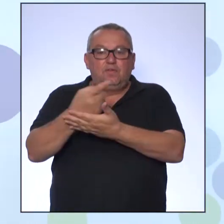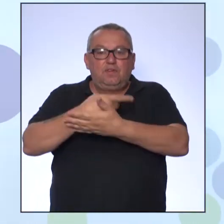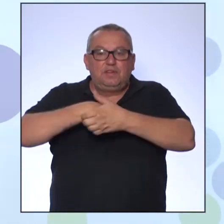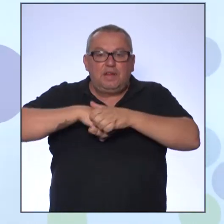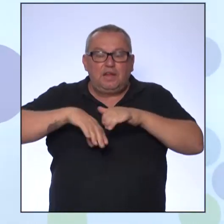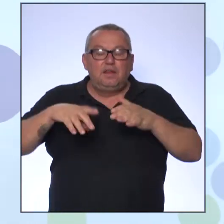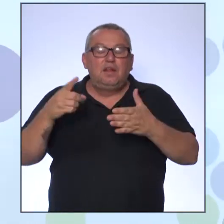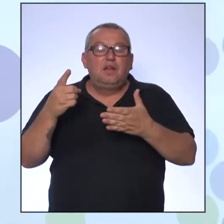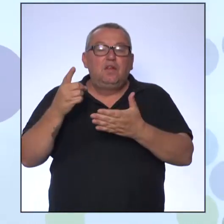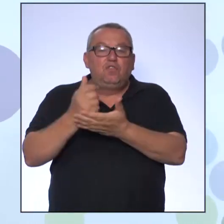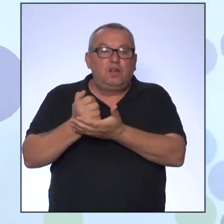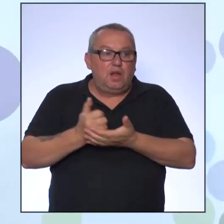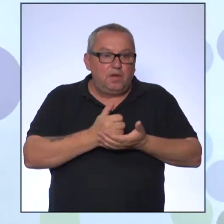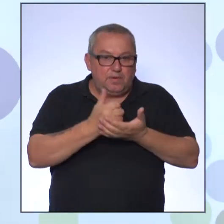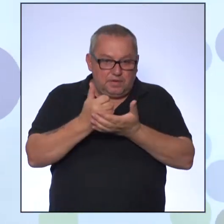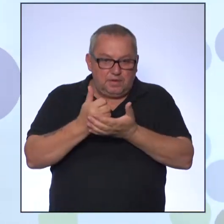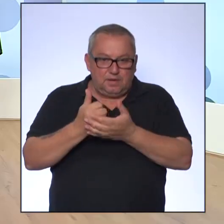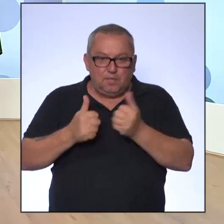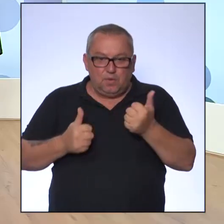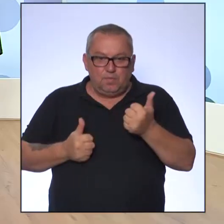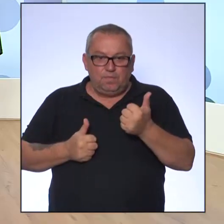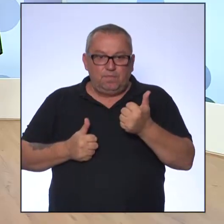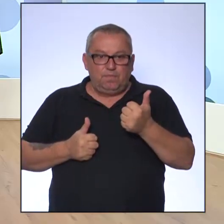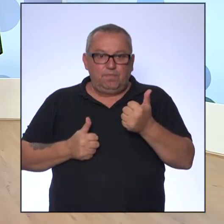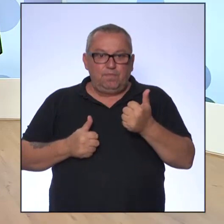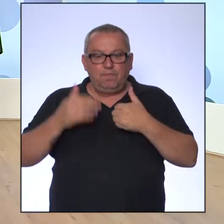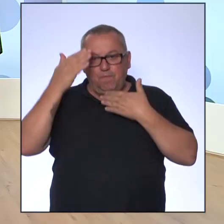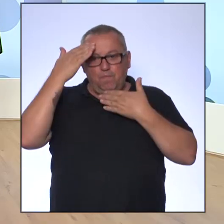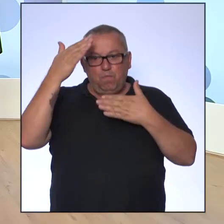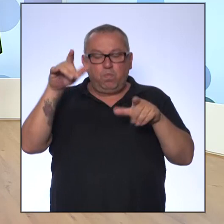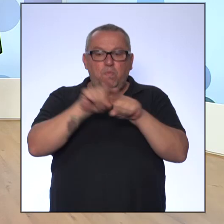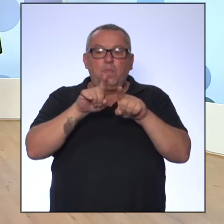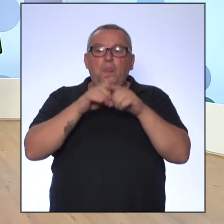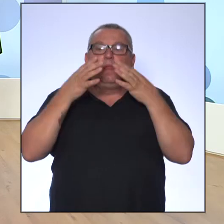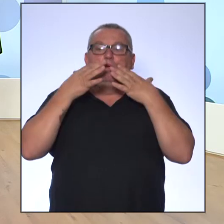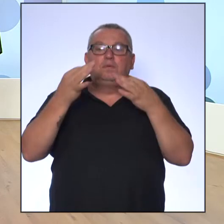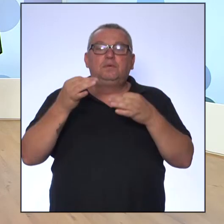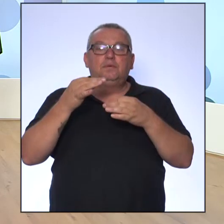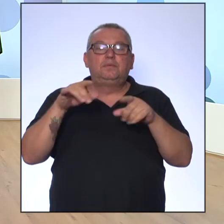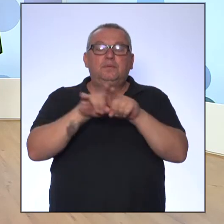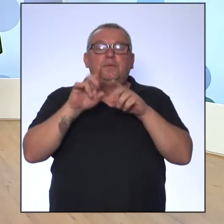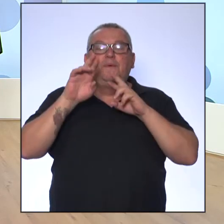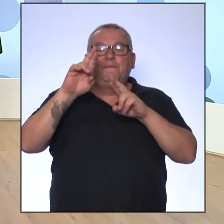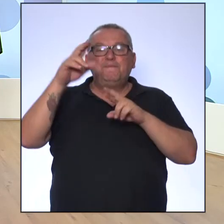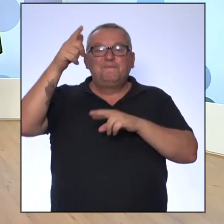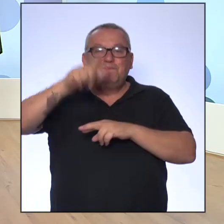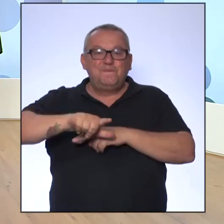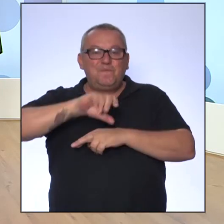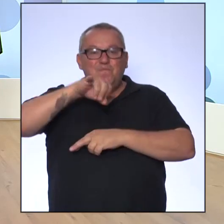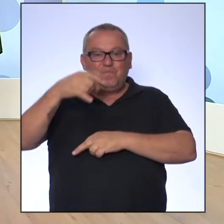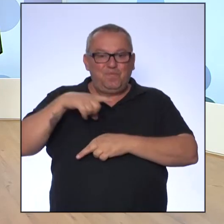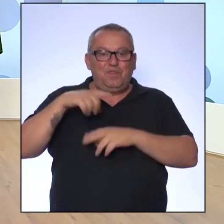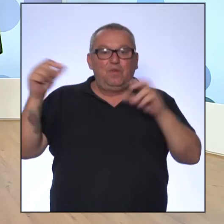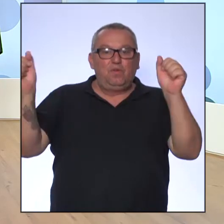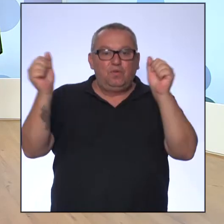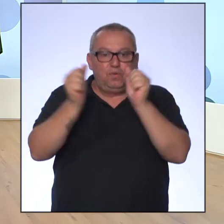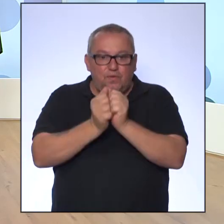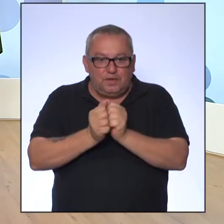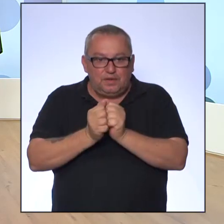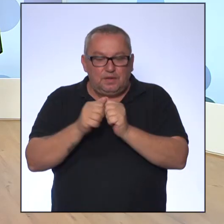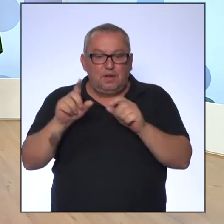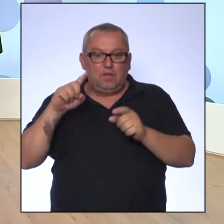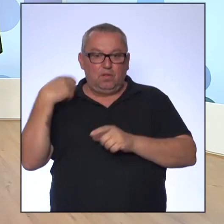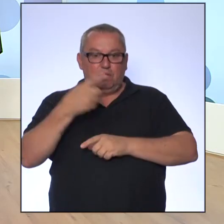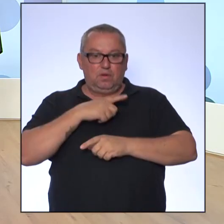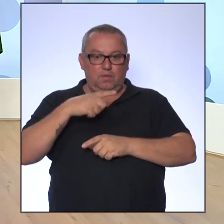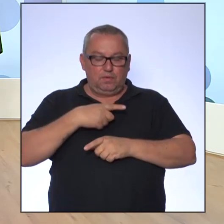games, programação de games. Tá bom? Eu agradeço a atenção de vocês, eu espero ter outras oportunidades para conversar com vocês. Nós